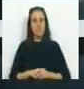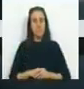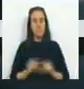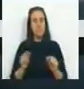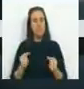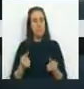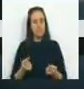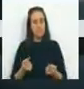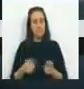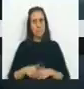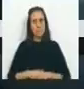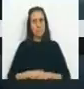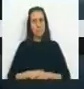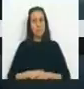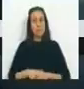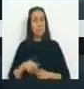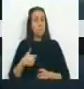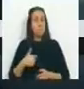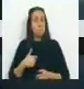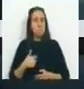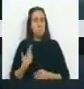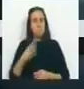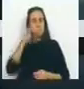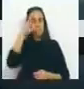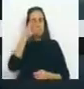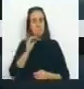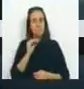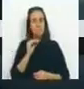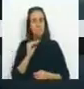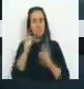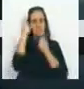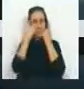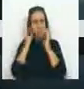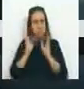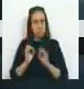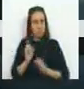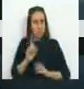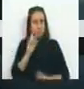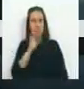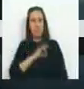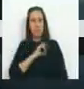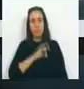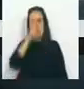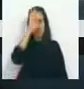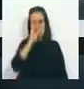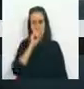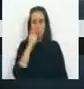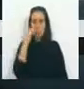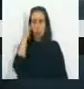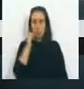Depois, eu não sei se está verdadeiramente pensado ou não, o Sr. Ministro também o disse ontem na